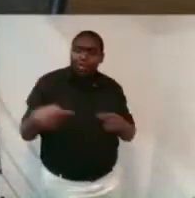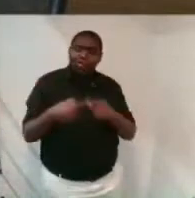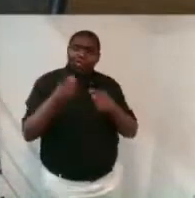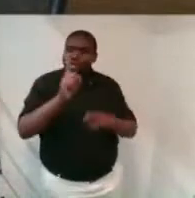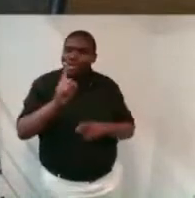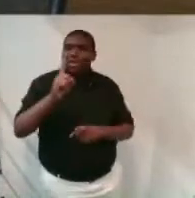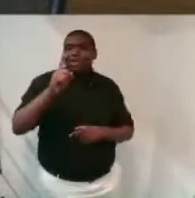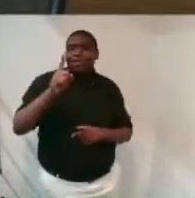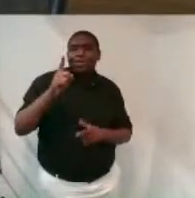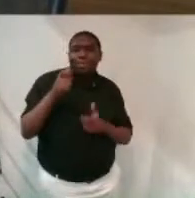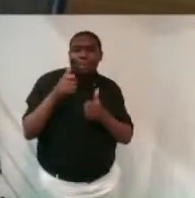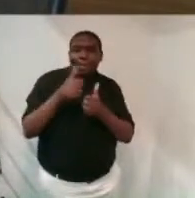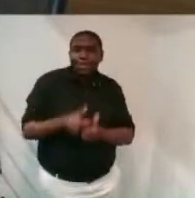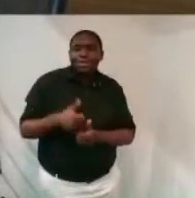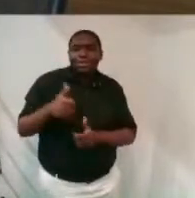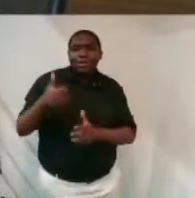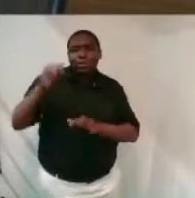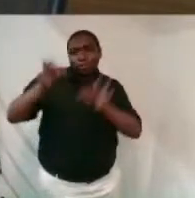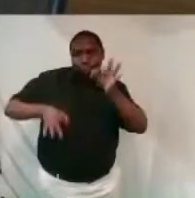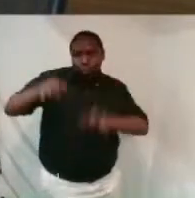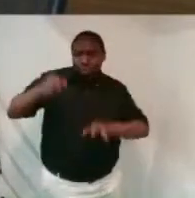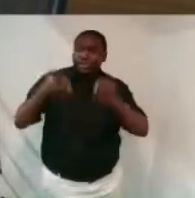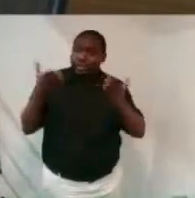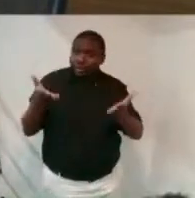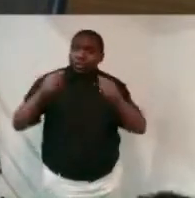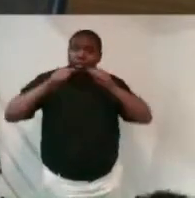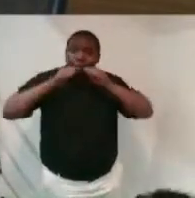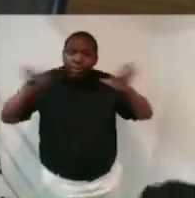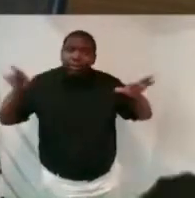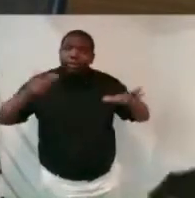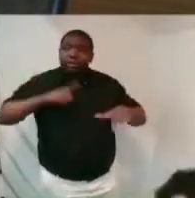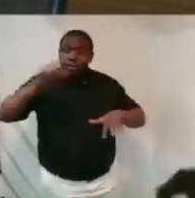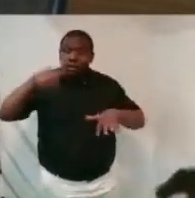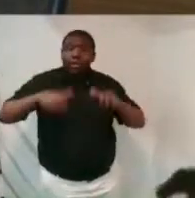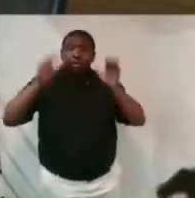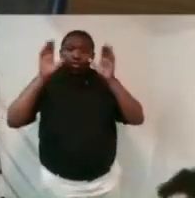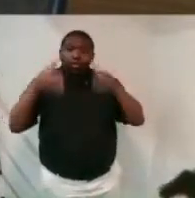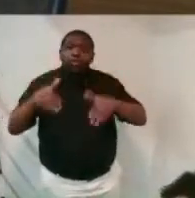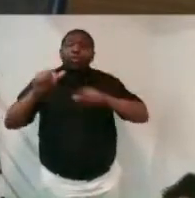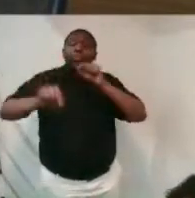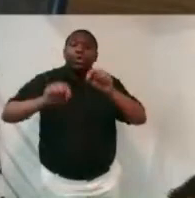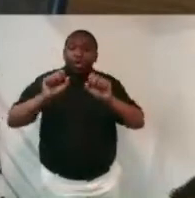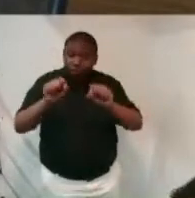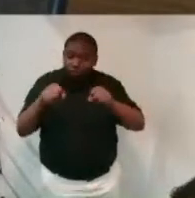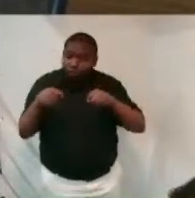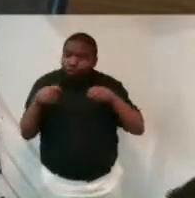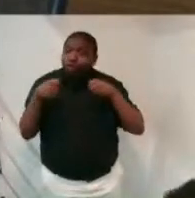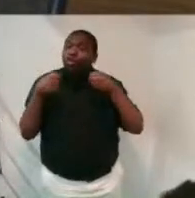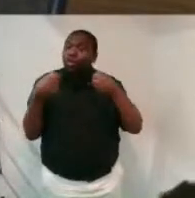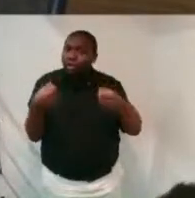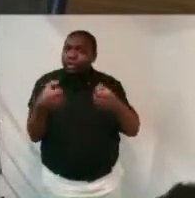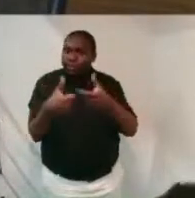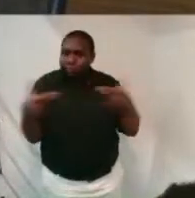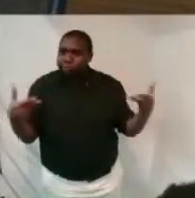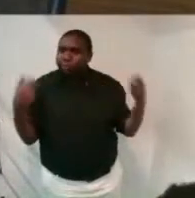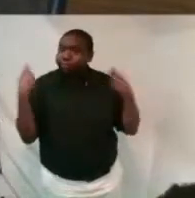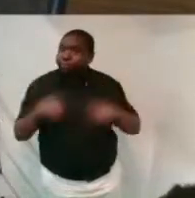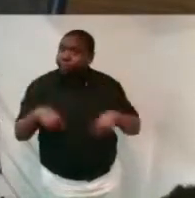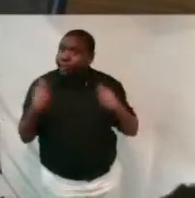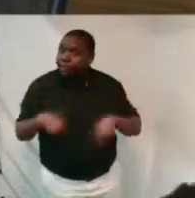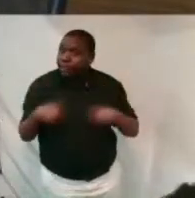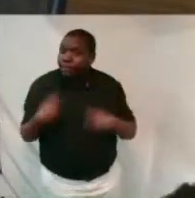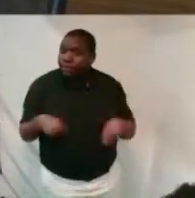penal, por exemplo. Assim, a publicação tem como foco fortalecer as prementes necessidades de,